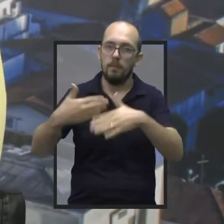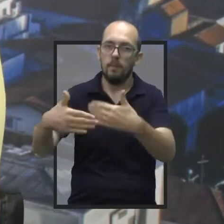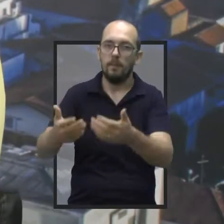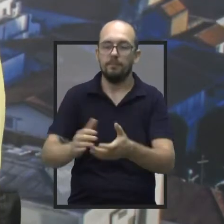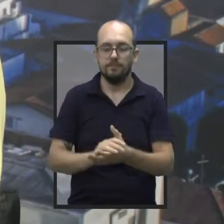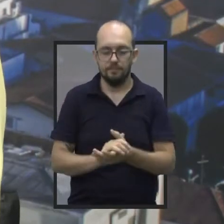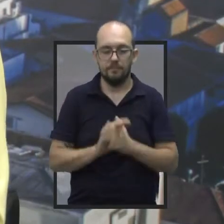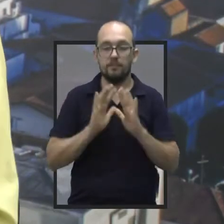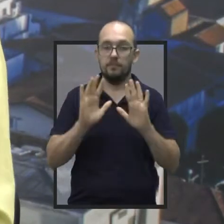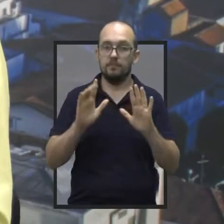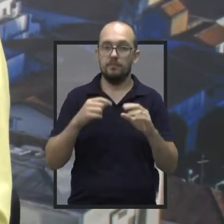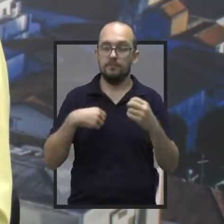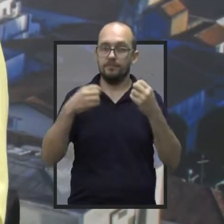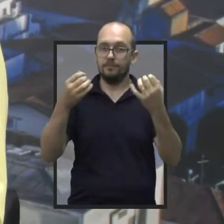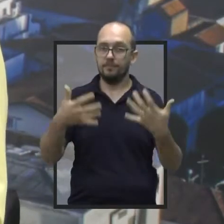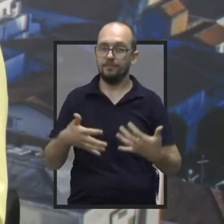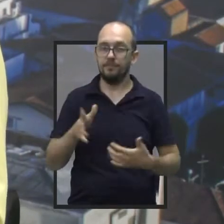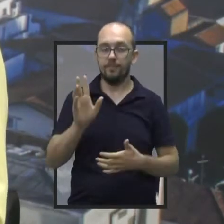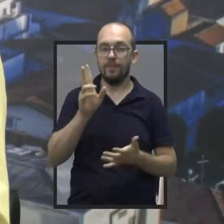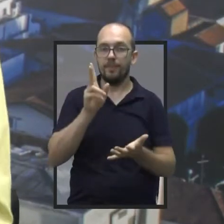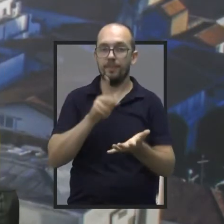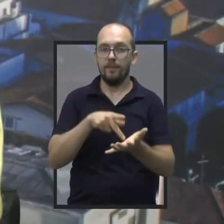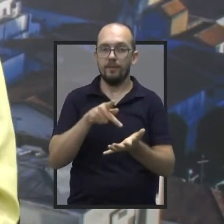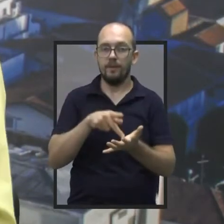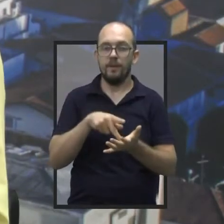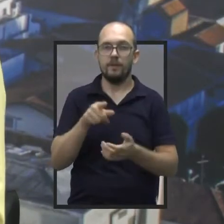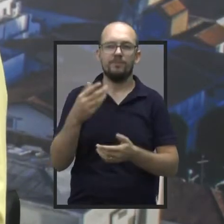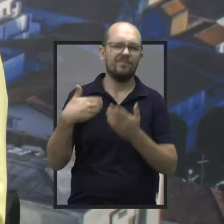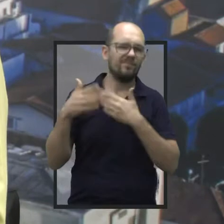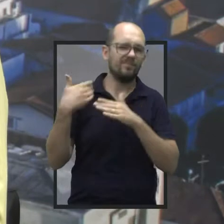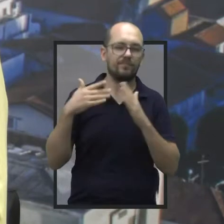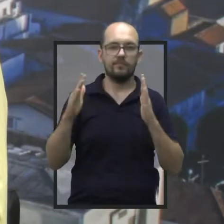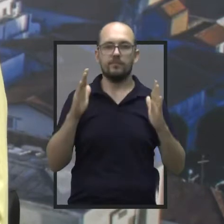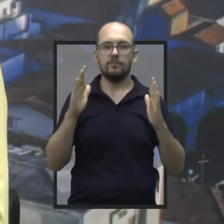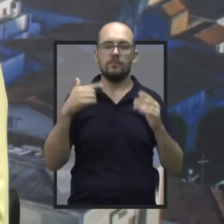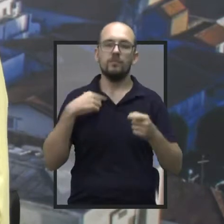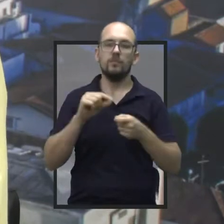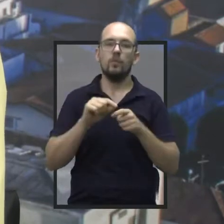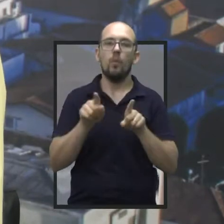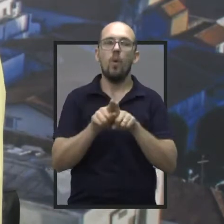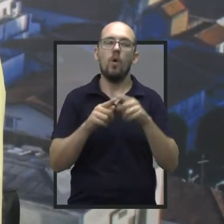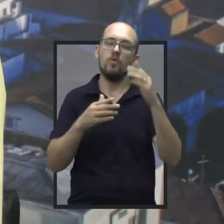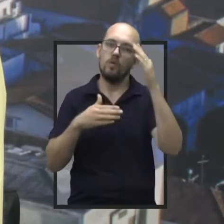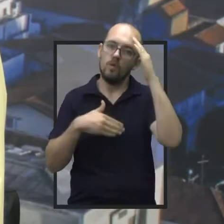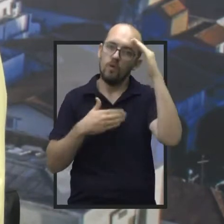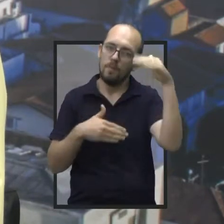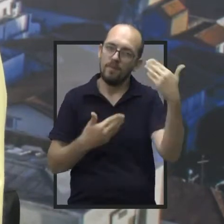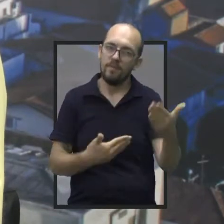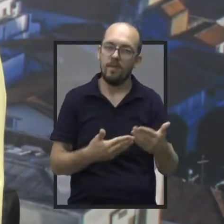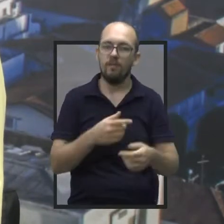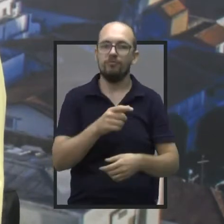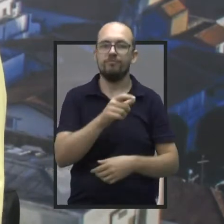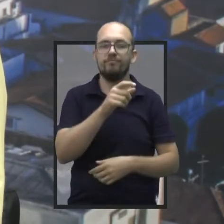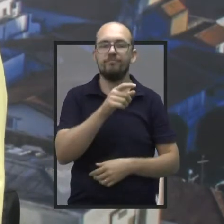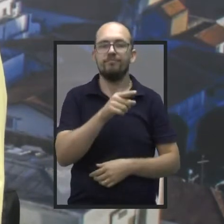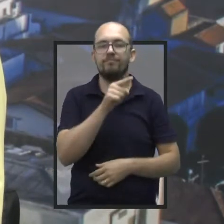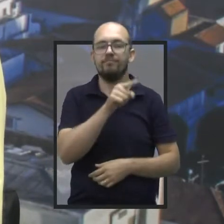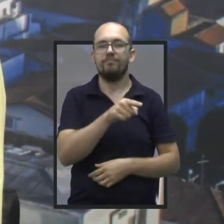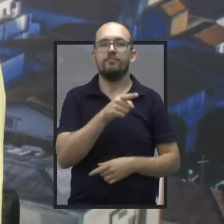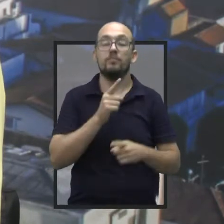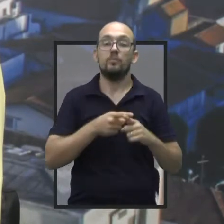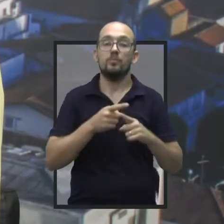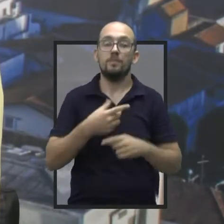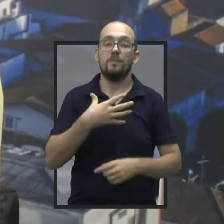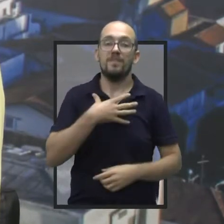O que é o seguinte, na verdade, isso, eu na época até fiz uma homenagem, foi o